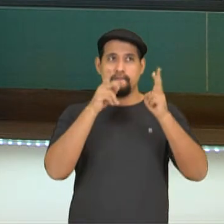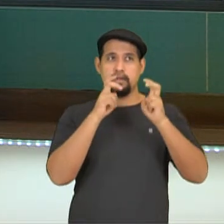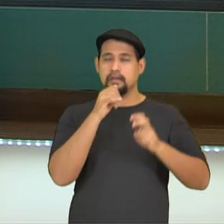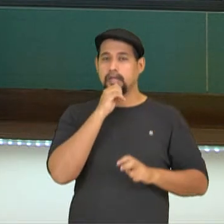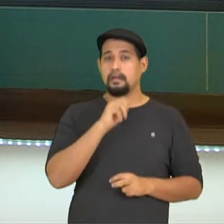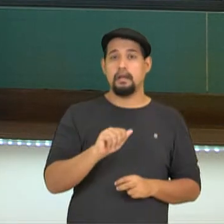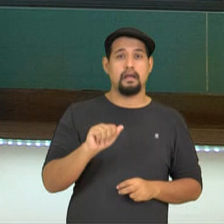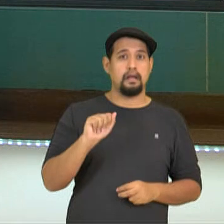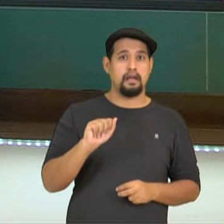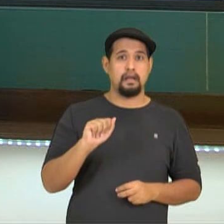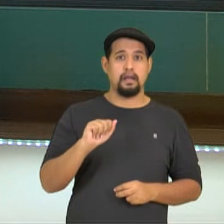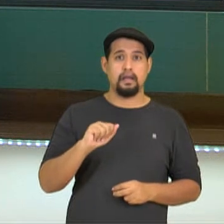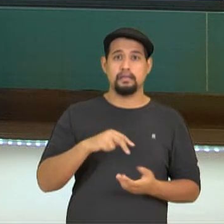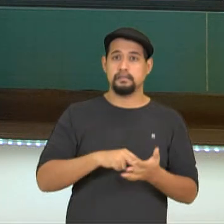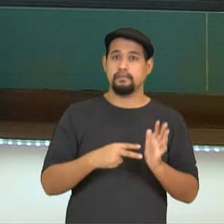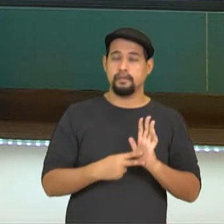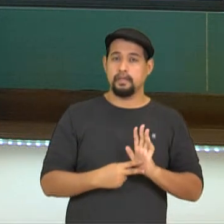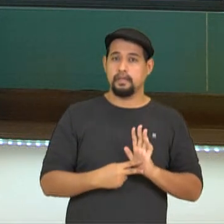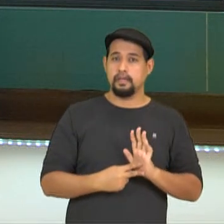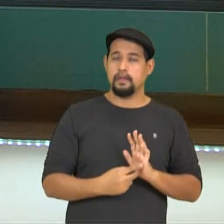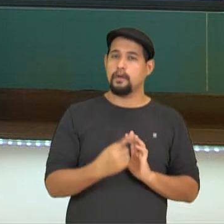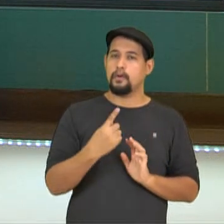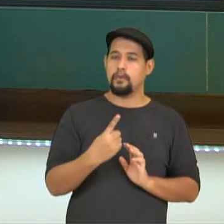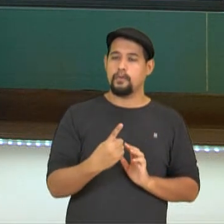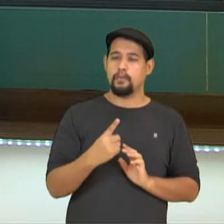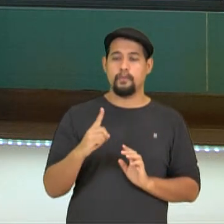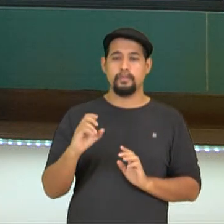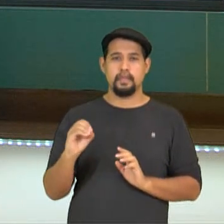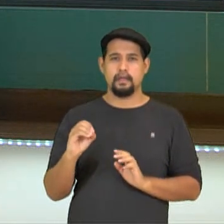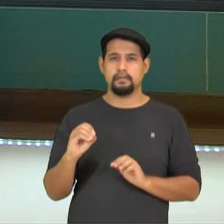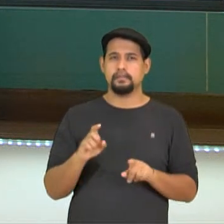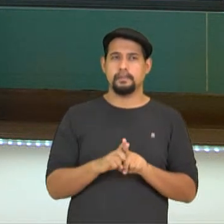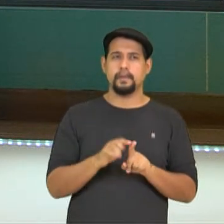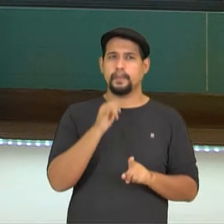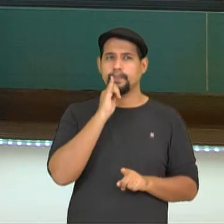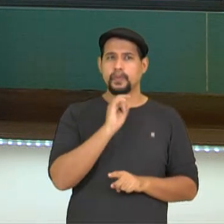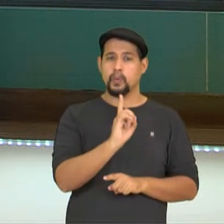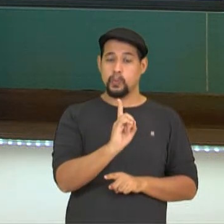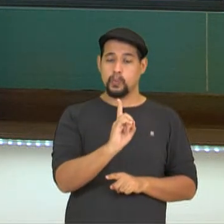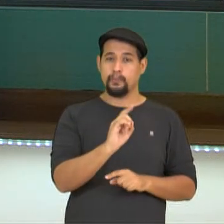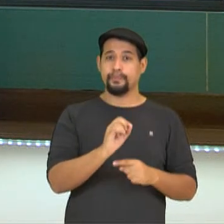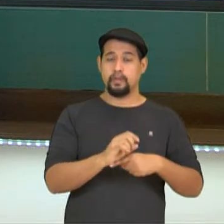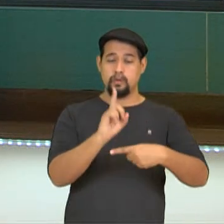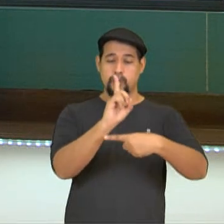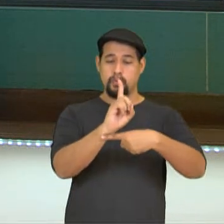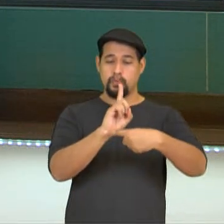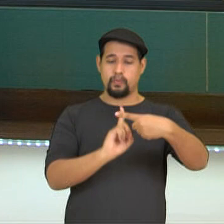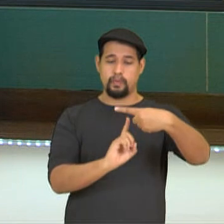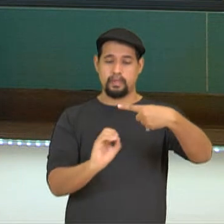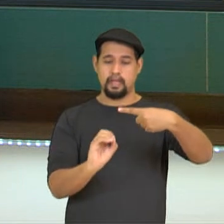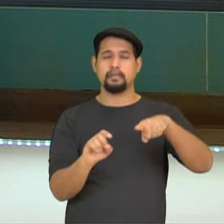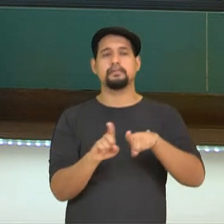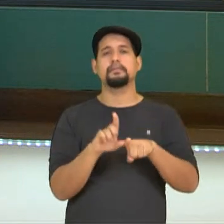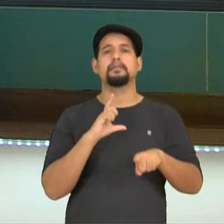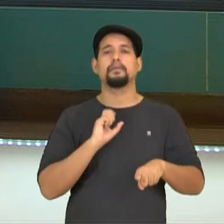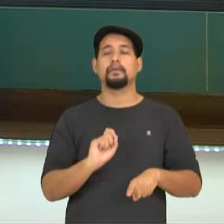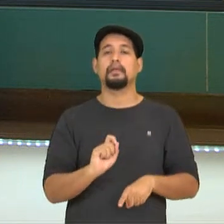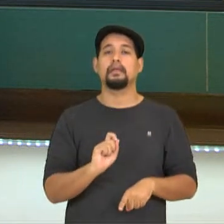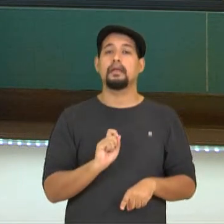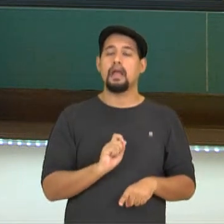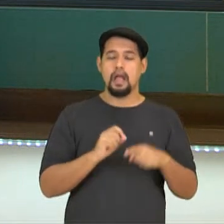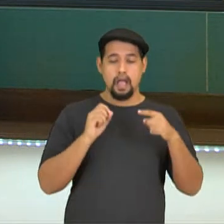a vale 1/10, conforme vocês estão vendo aqui. Quando a vale 1/10, nós temos aqui a parábola